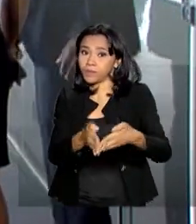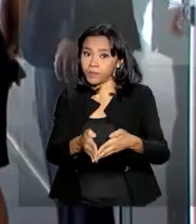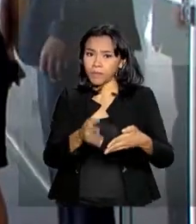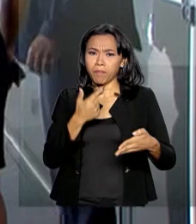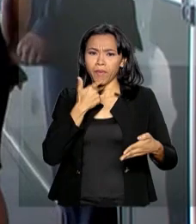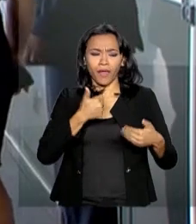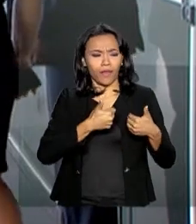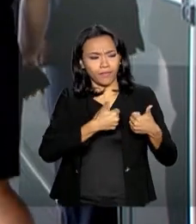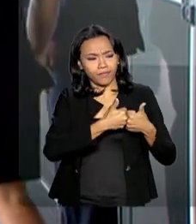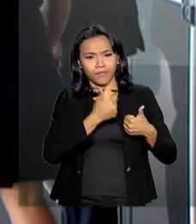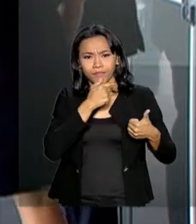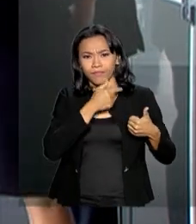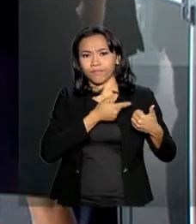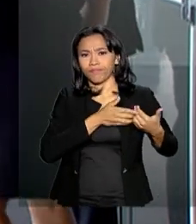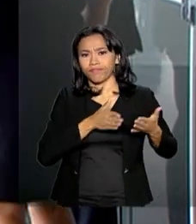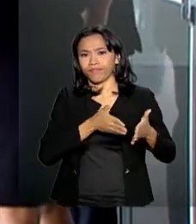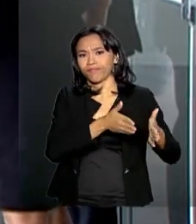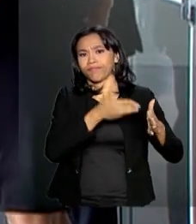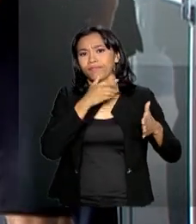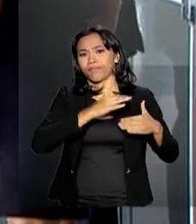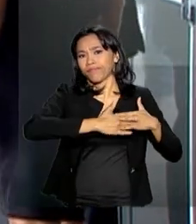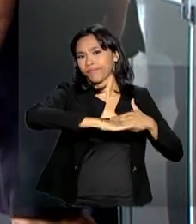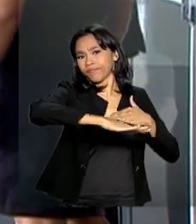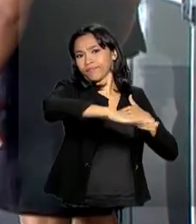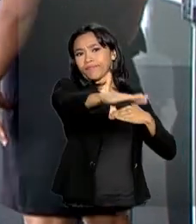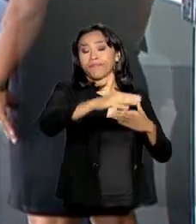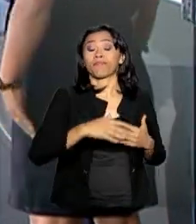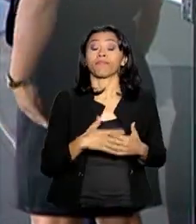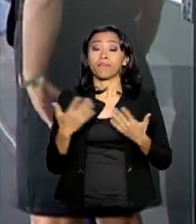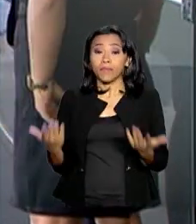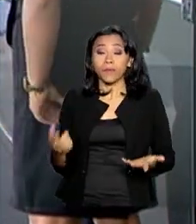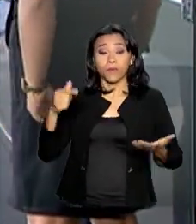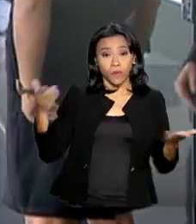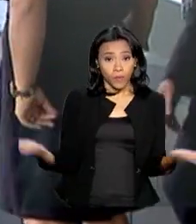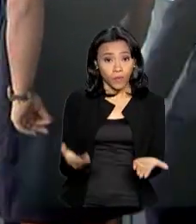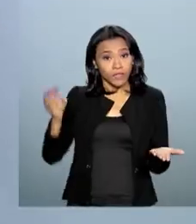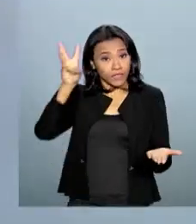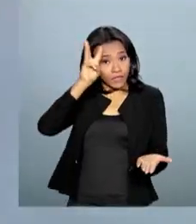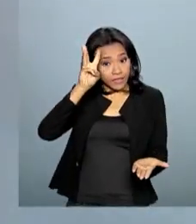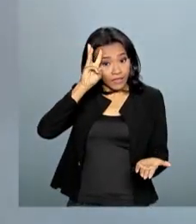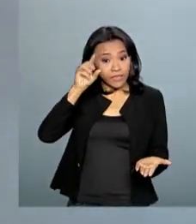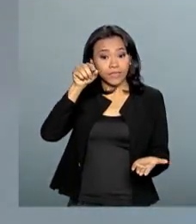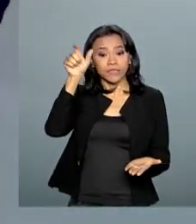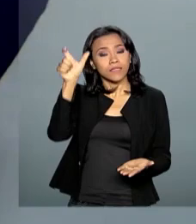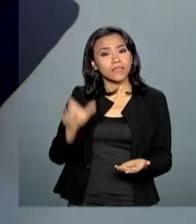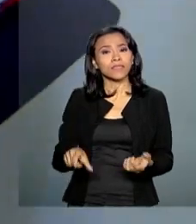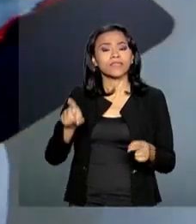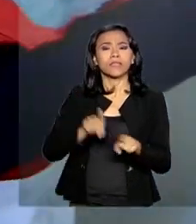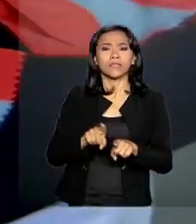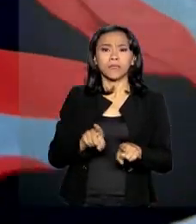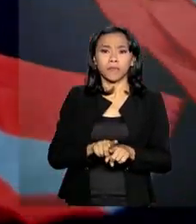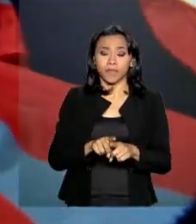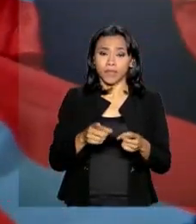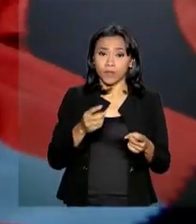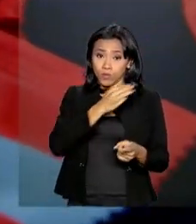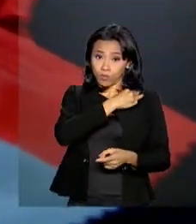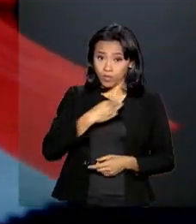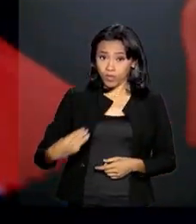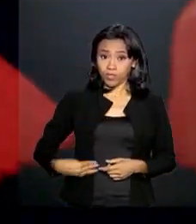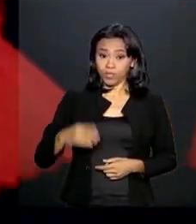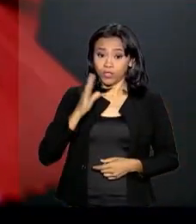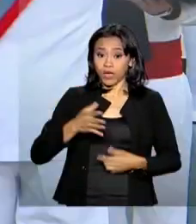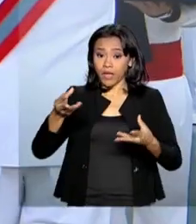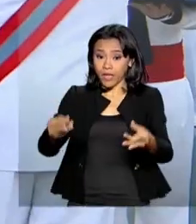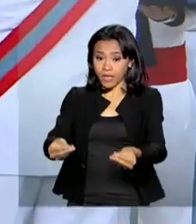aqui ao lado. Bom, e nessa terça-feira, o presidente Jair Bolsonaro e o ministro da Defesa, Fernando Azevedo e Silva, receberam